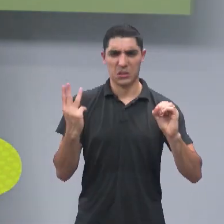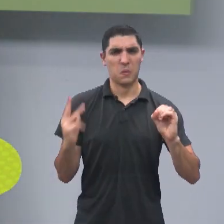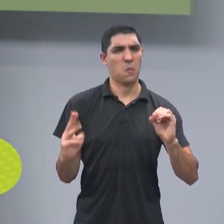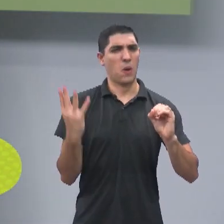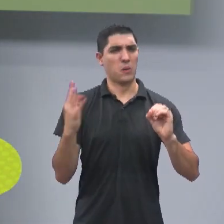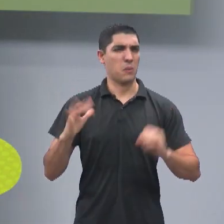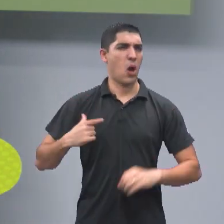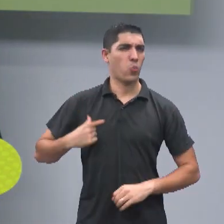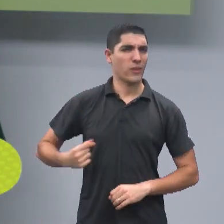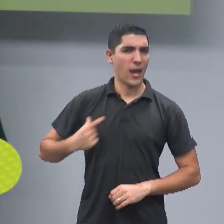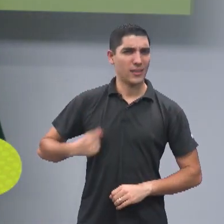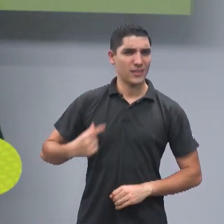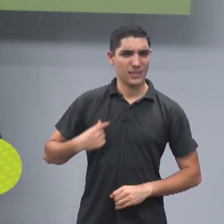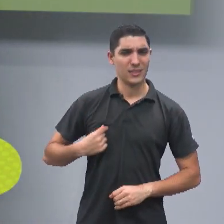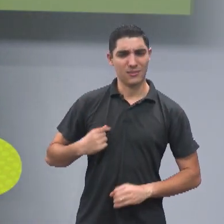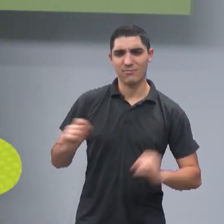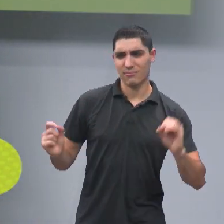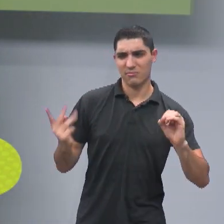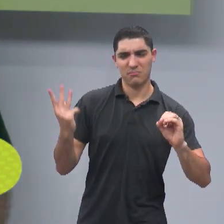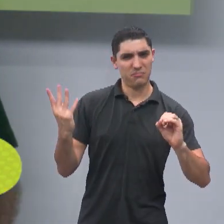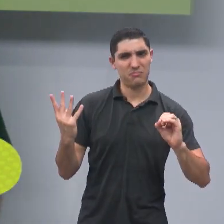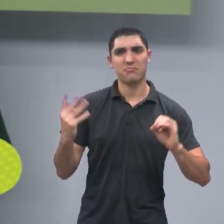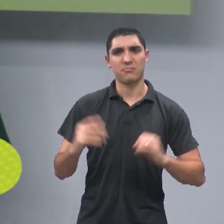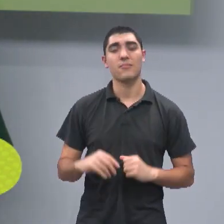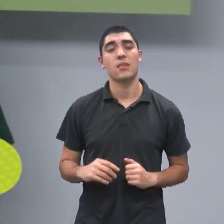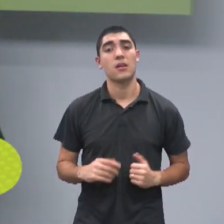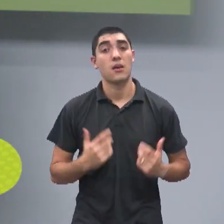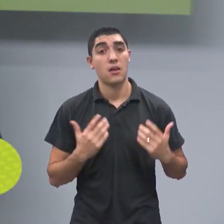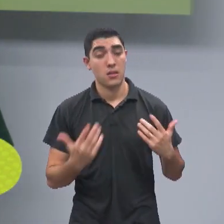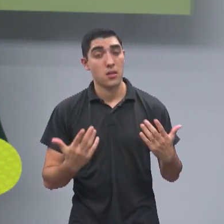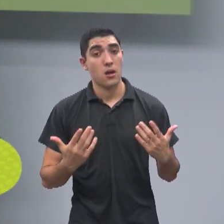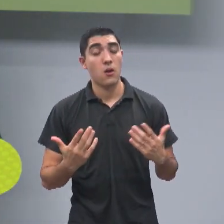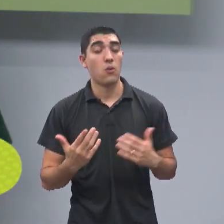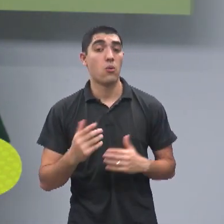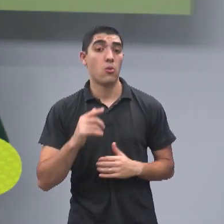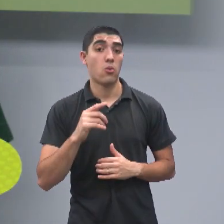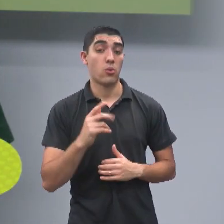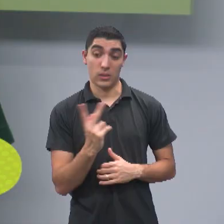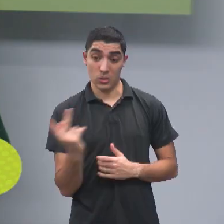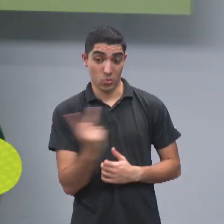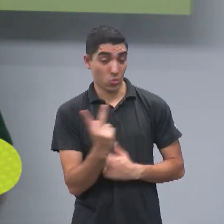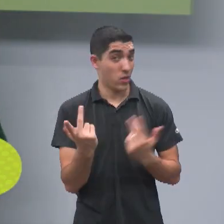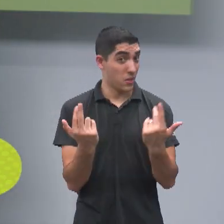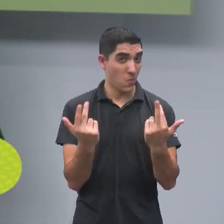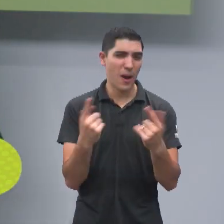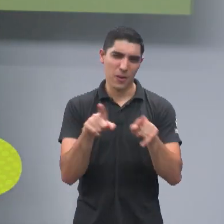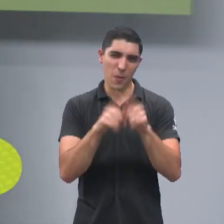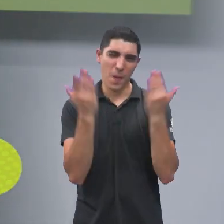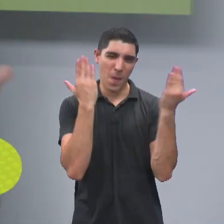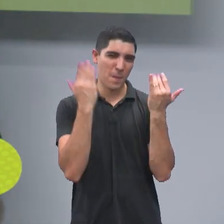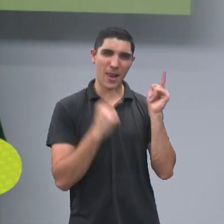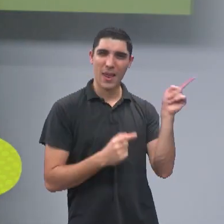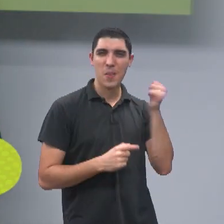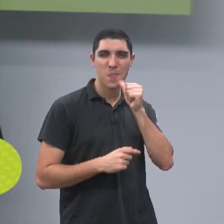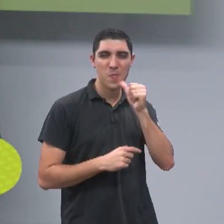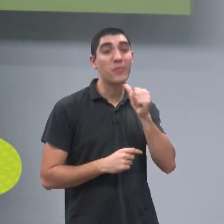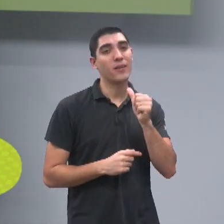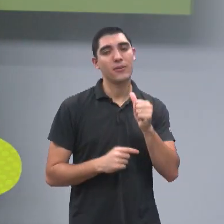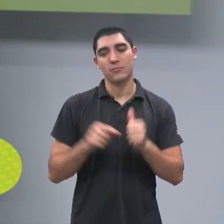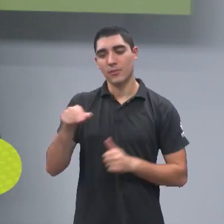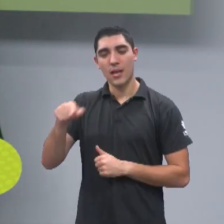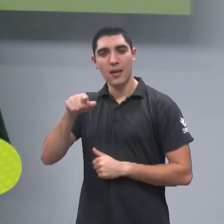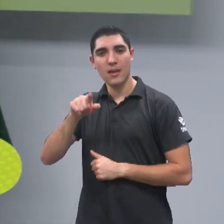jogou fora de casa. E agora os dois times, né? Assim como no feminino, os dois times vieram de derrotas